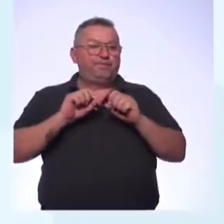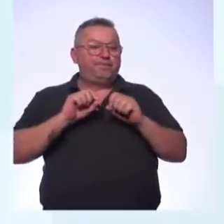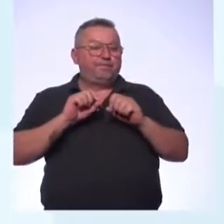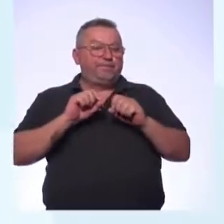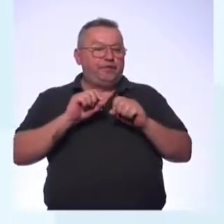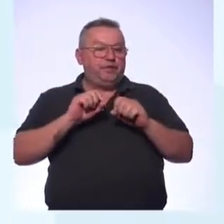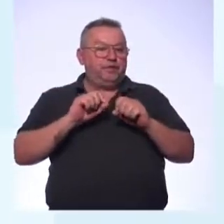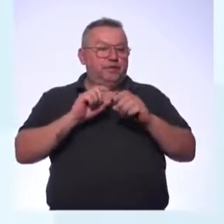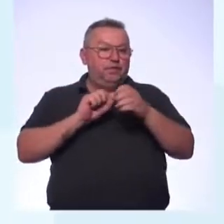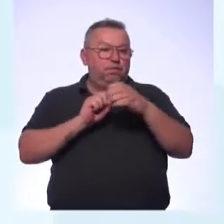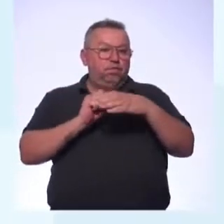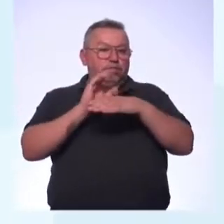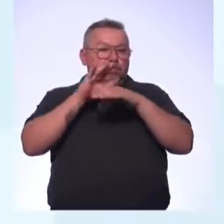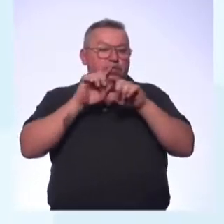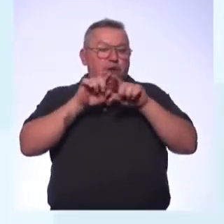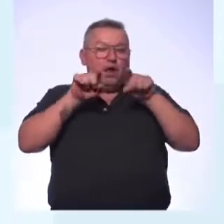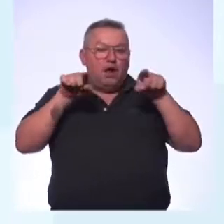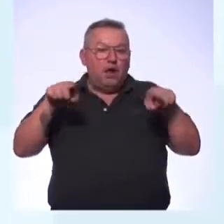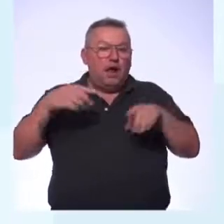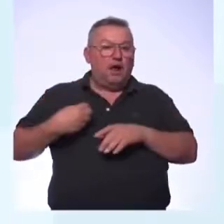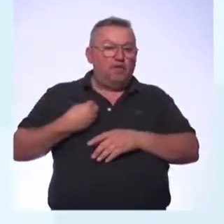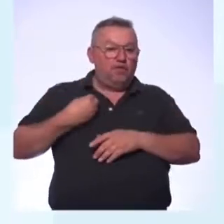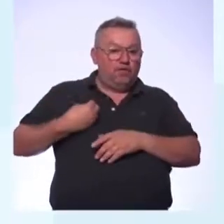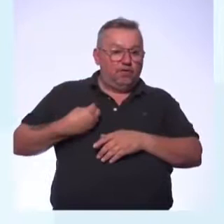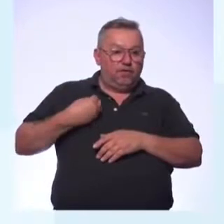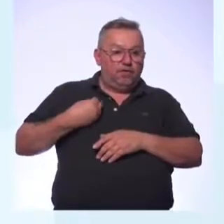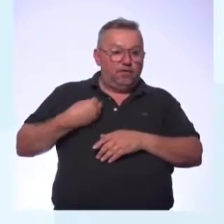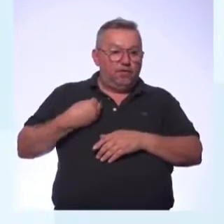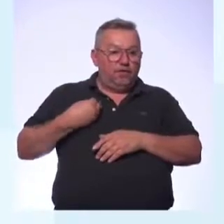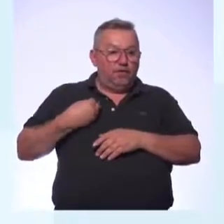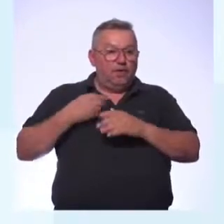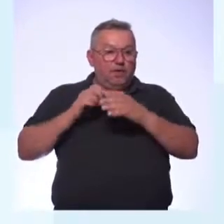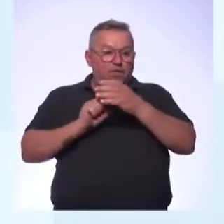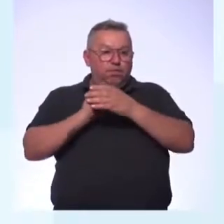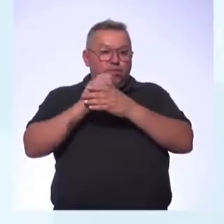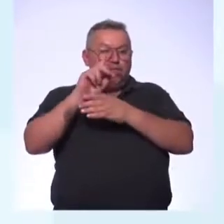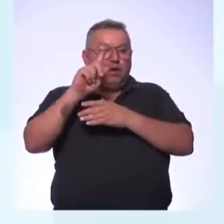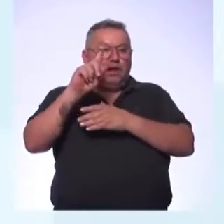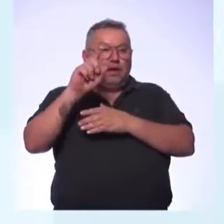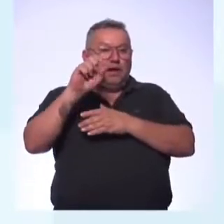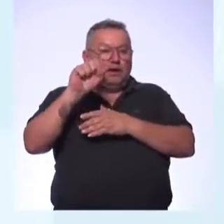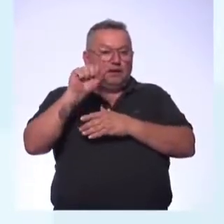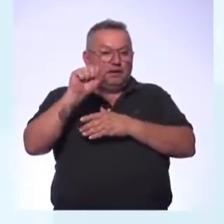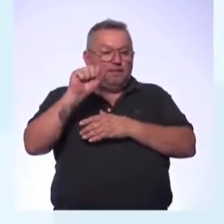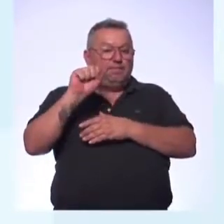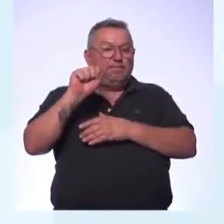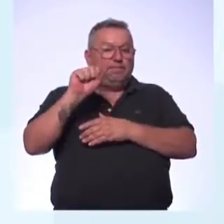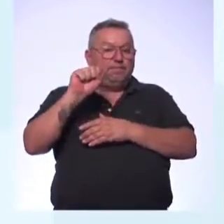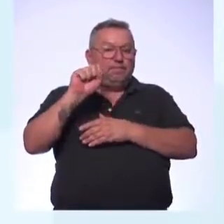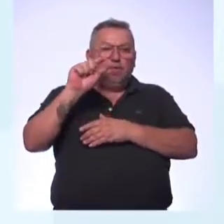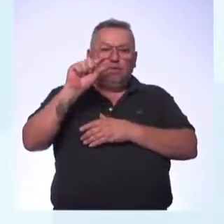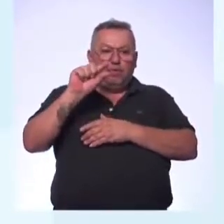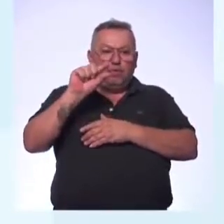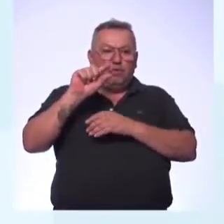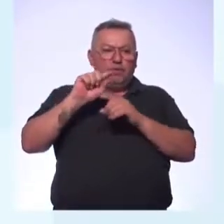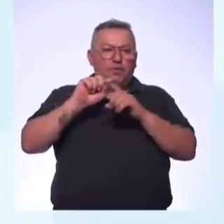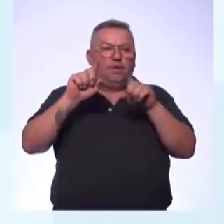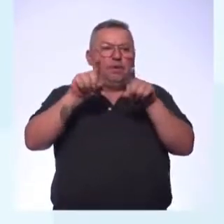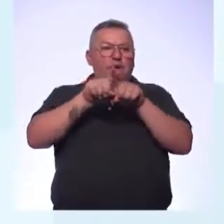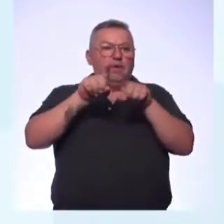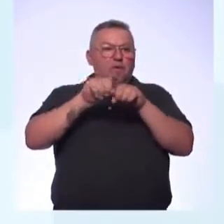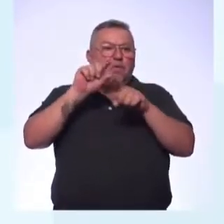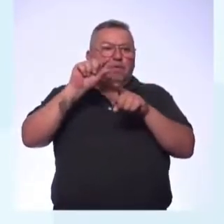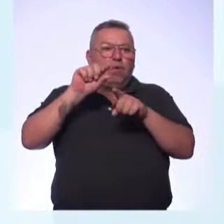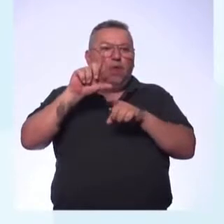de vulcanismo ativo, né, que solta gases, tá? Bem pouco, e